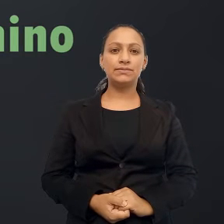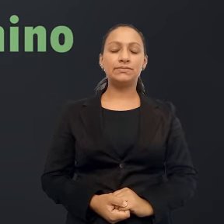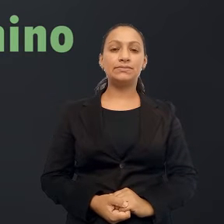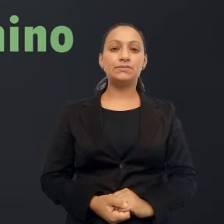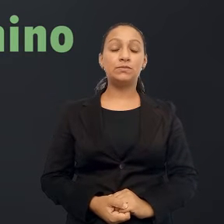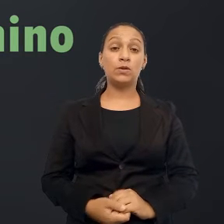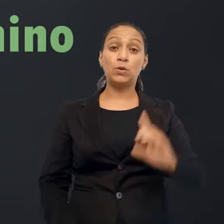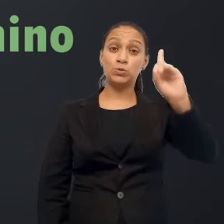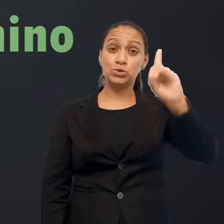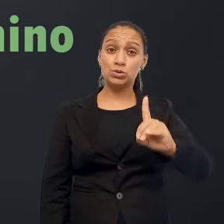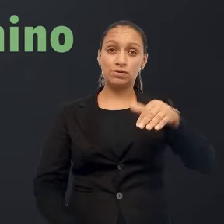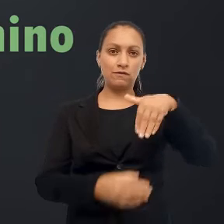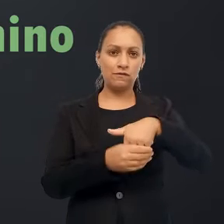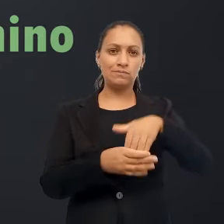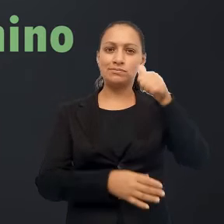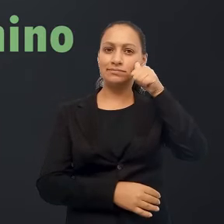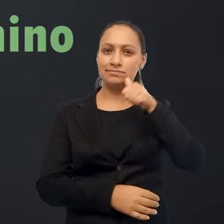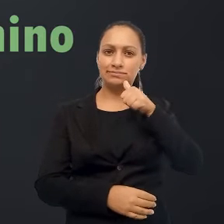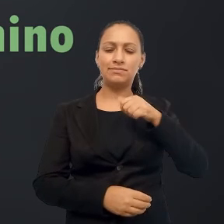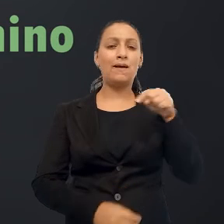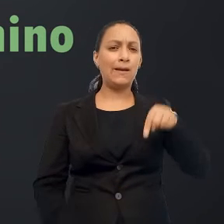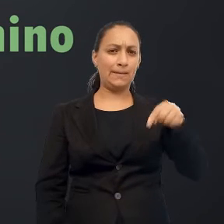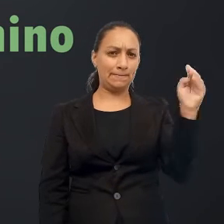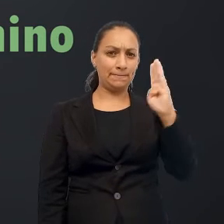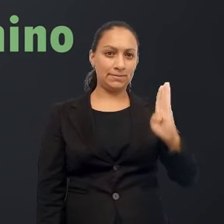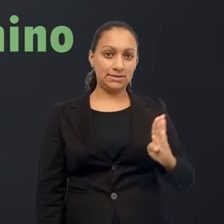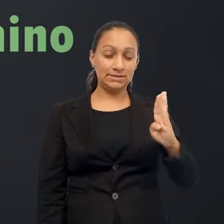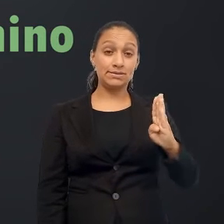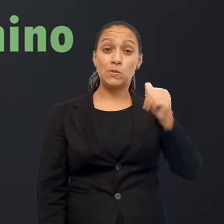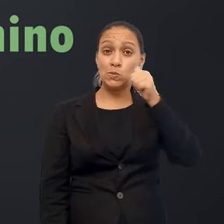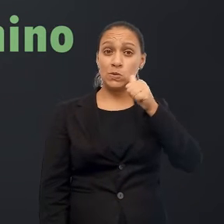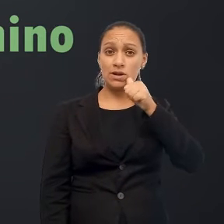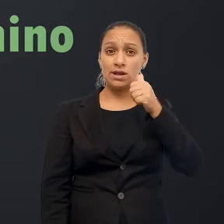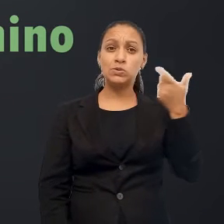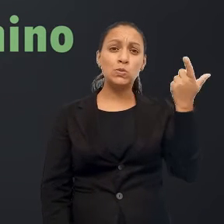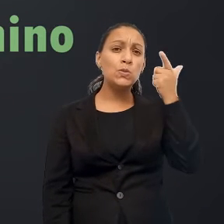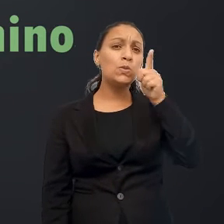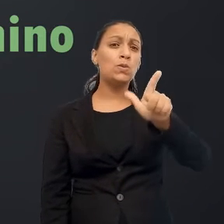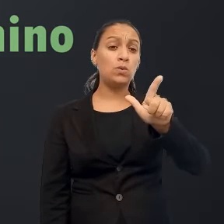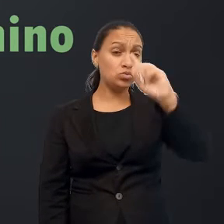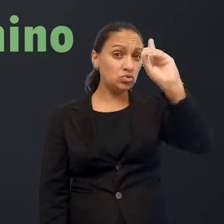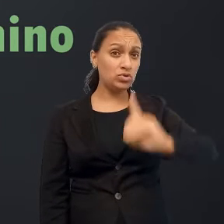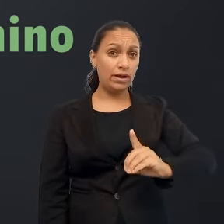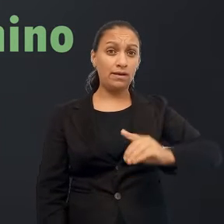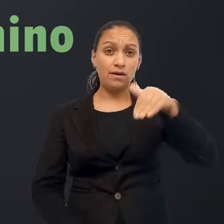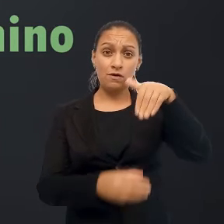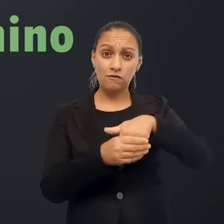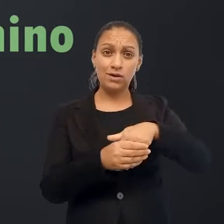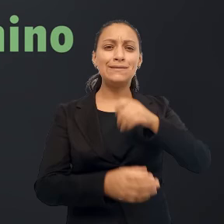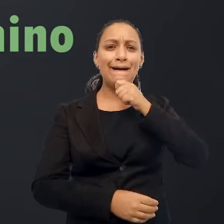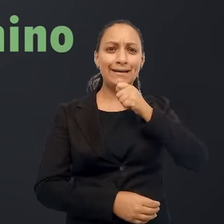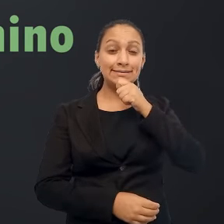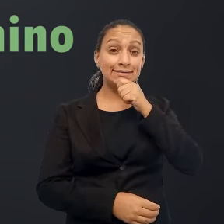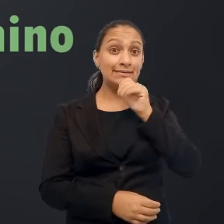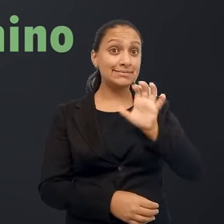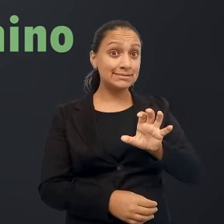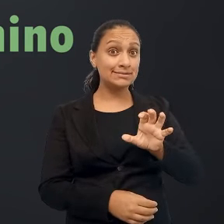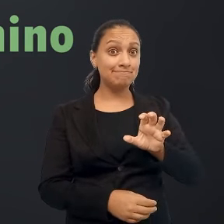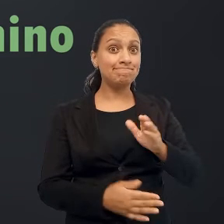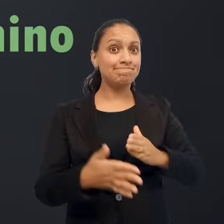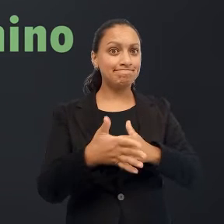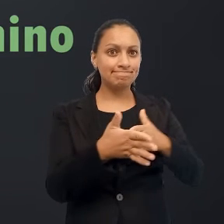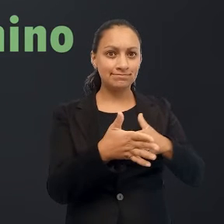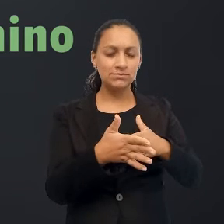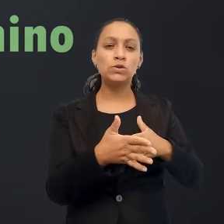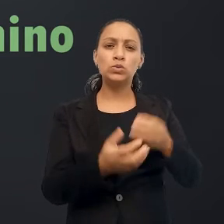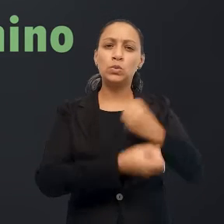O direito ao voto feminino. Aqui no Brasil, as mulheres conquistaram o direito ao voto e ainda assim, de forma bem